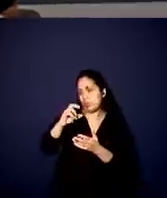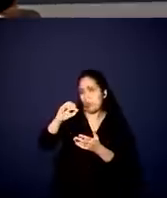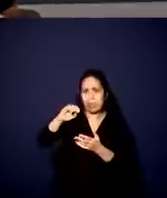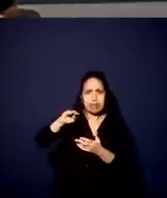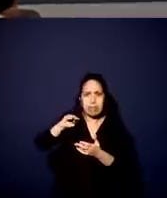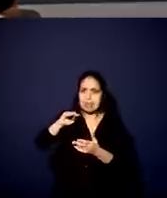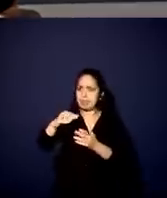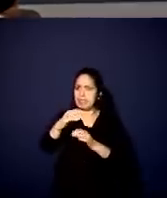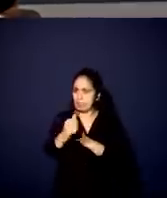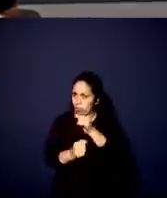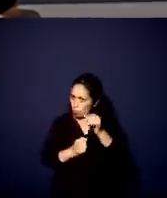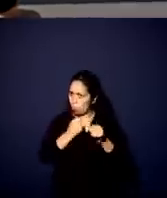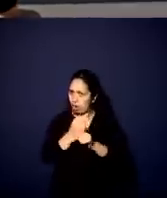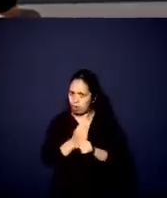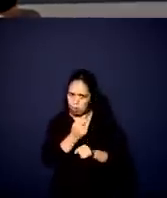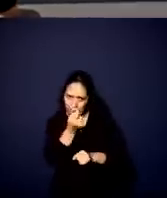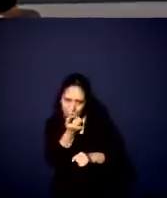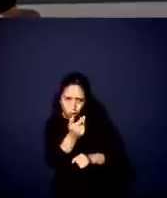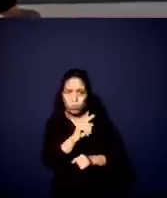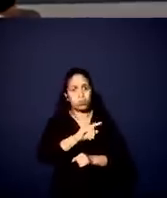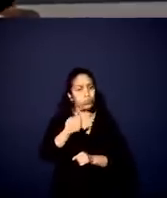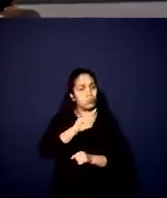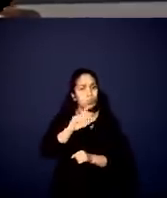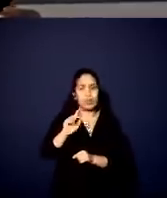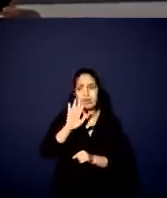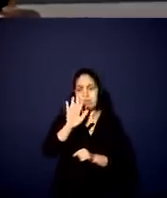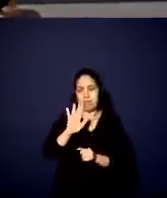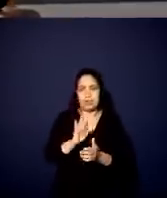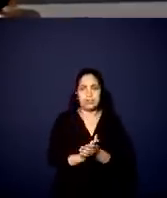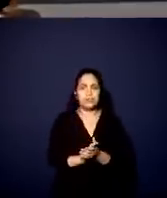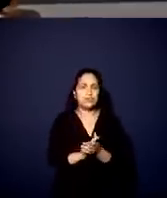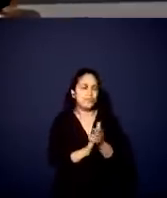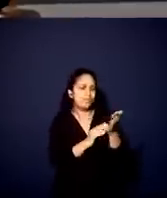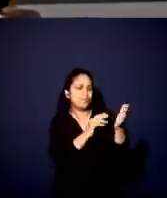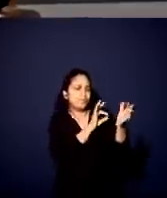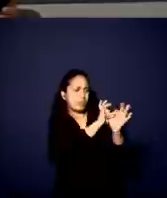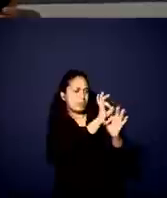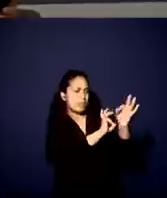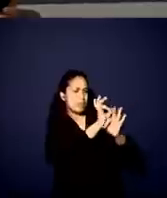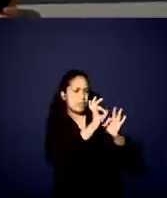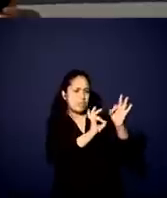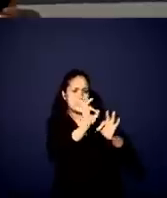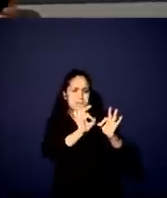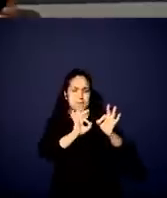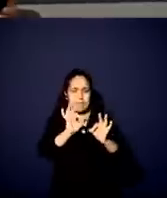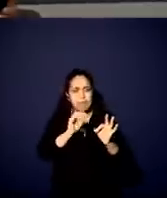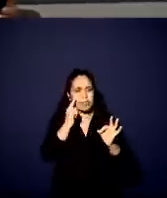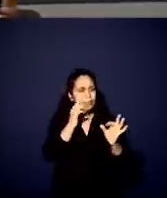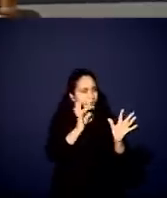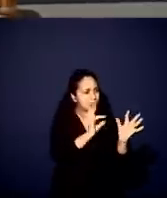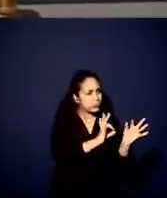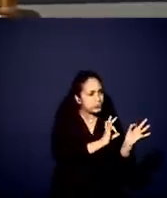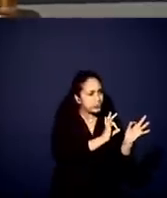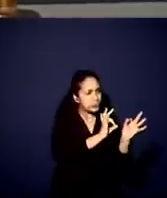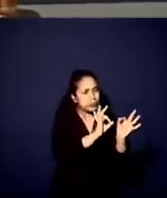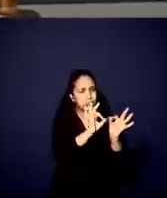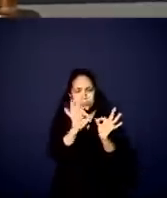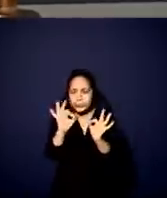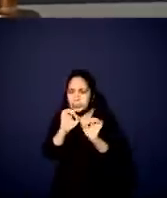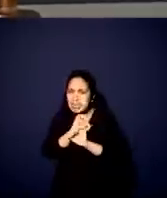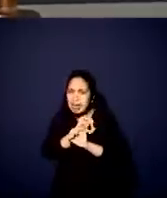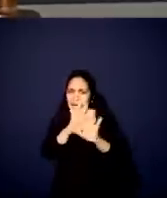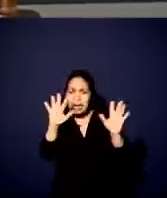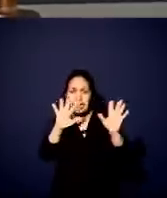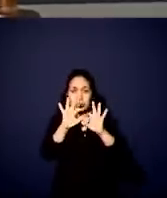isso não é pouca coisa então a questão toda é o seguinte desenhe um plano e que eu possa acompanhar de forma muito clara muito